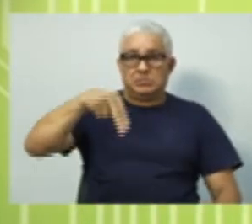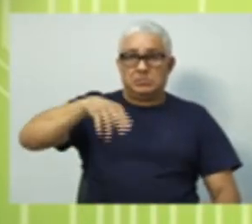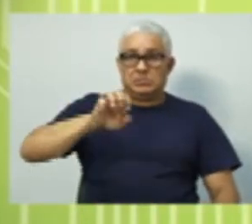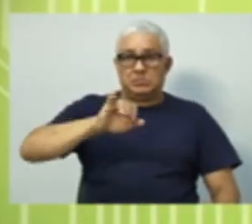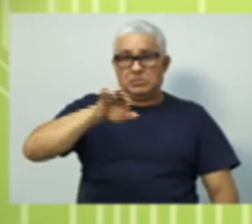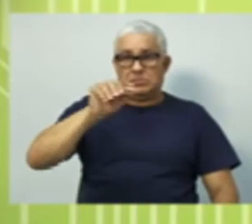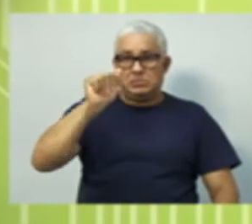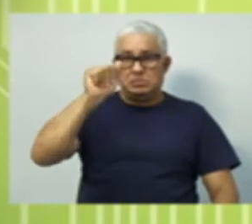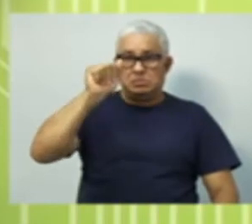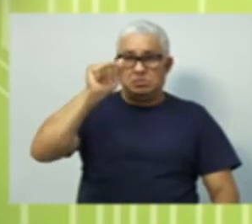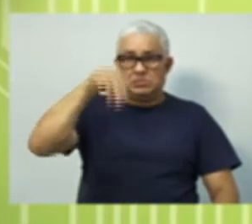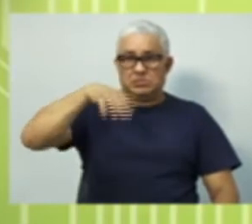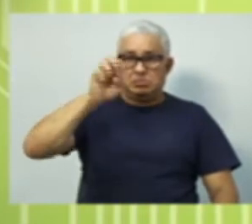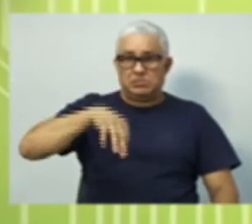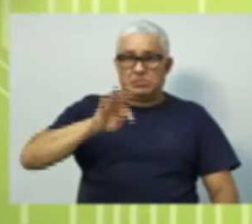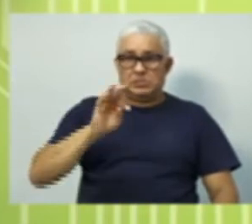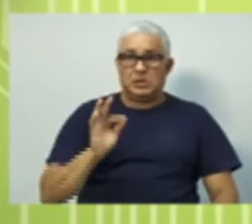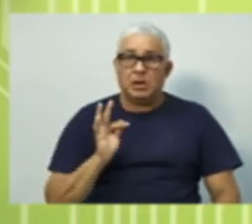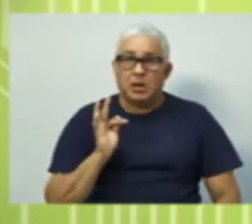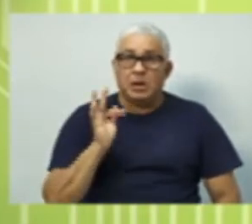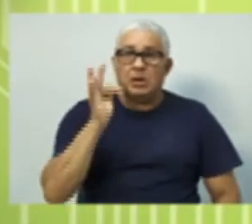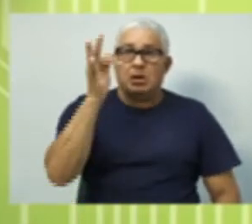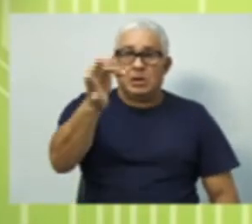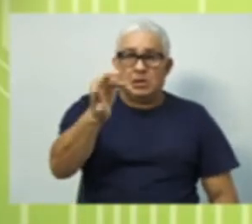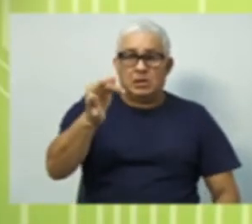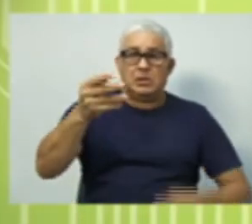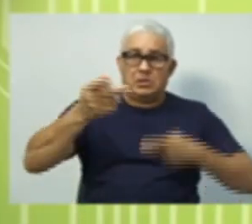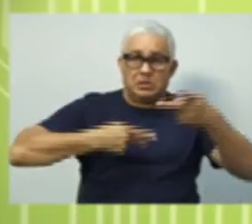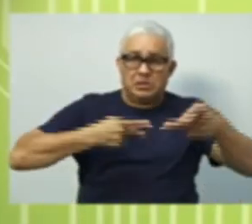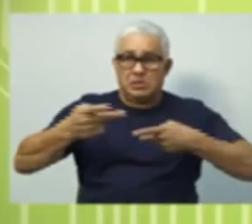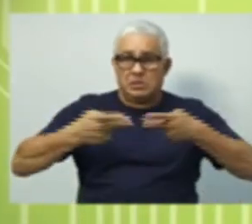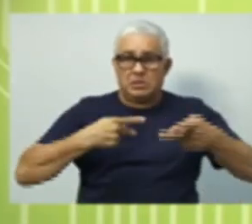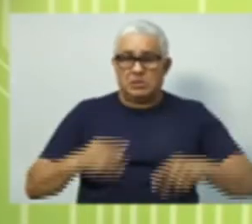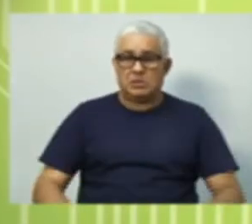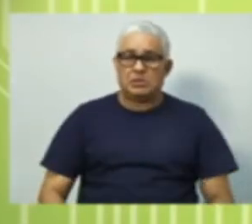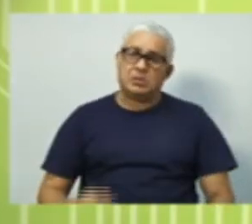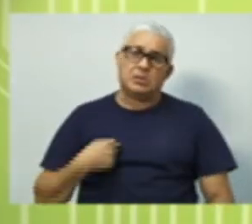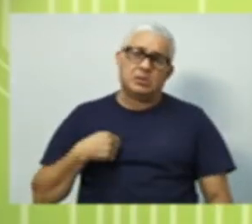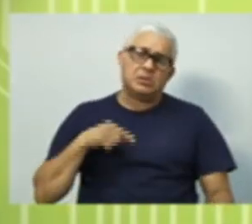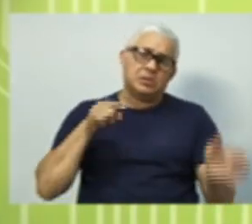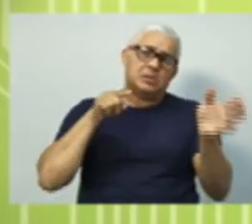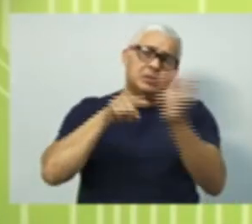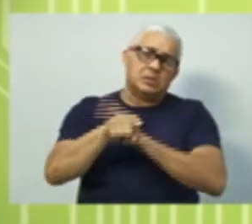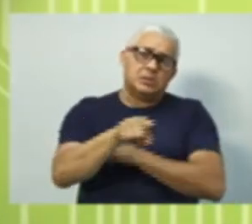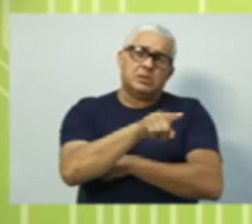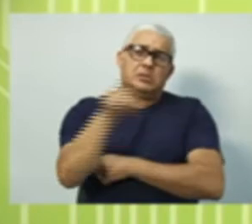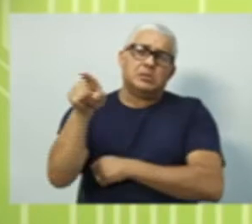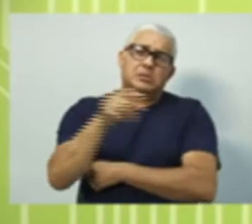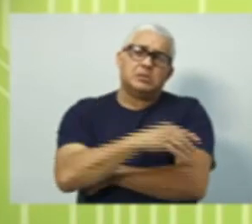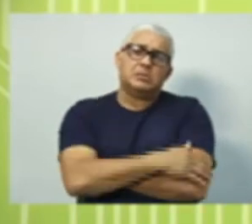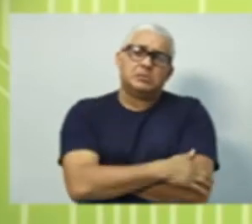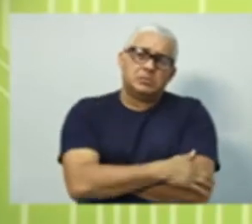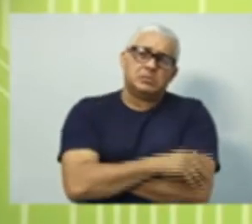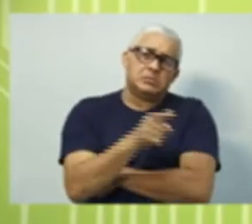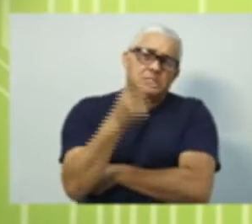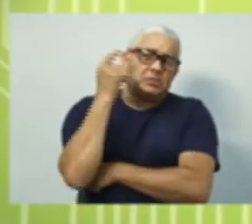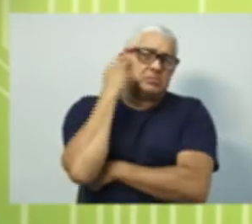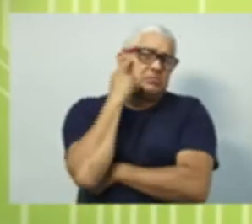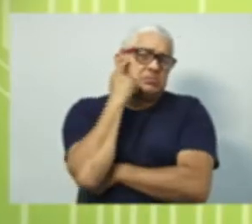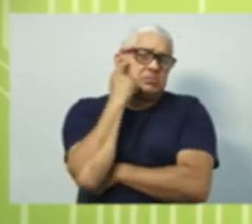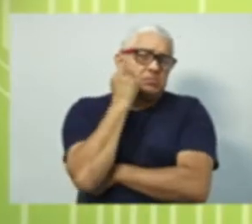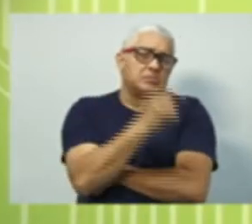para construir uma casa, comprar um carro, planejar a faculdade dos filhos. Tá certo também. Eu também,